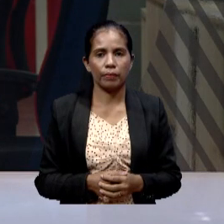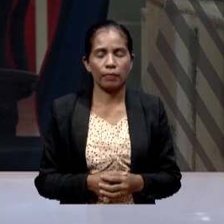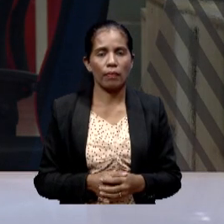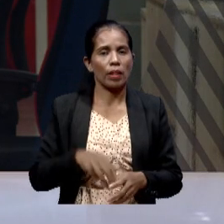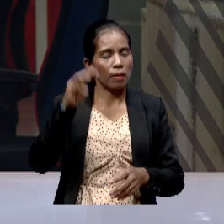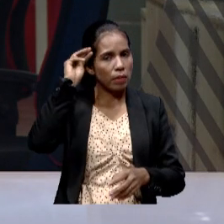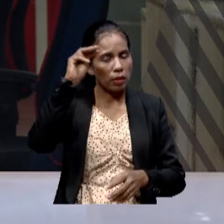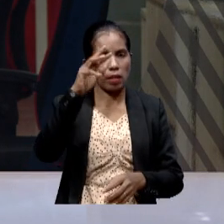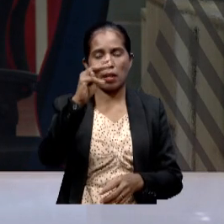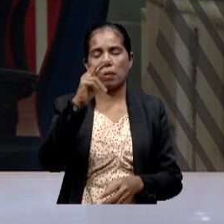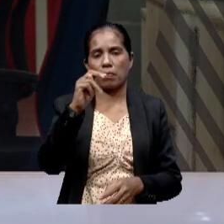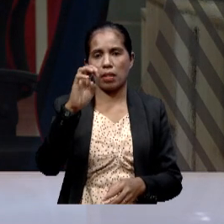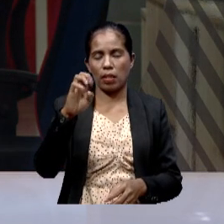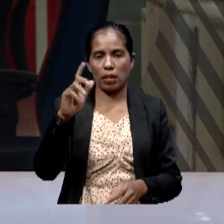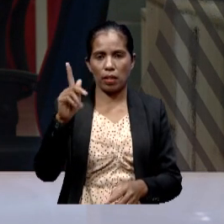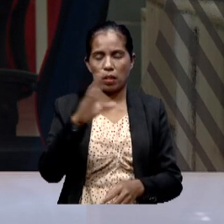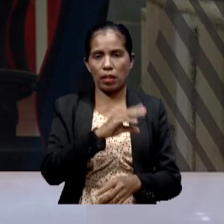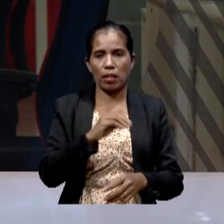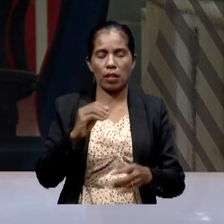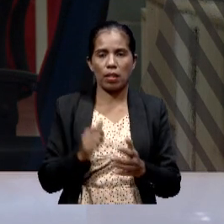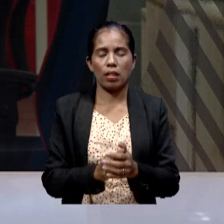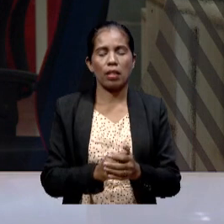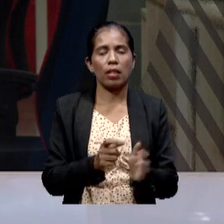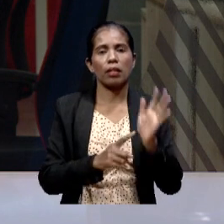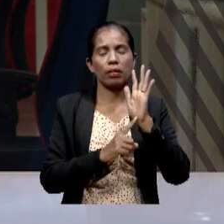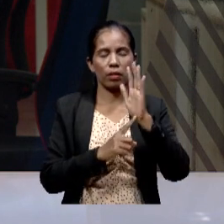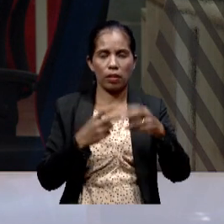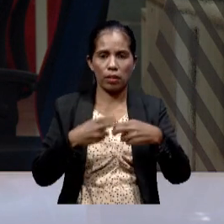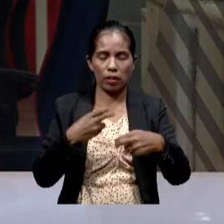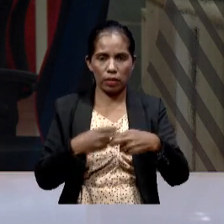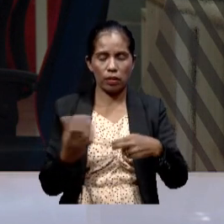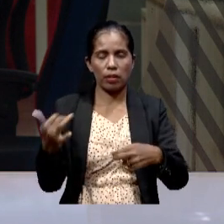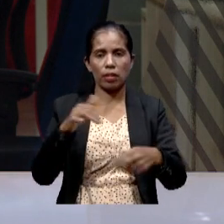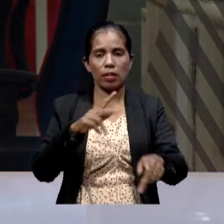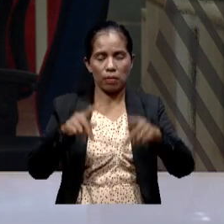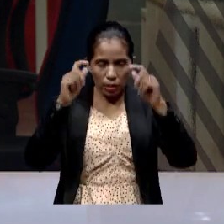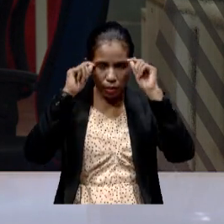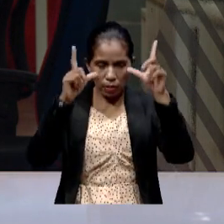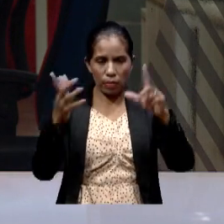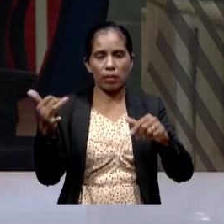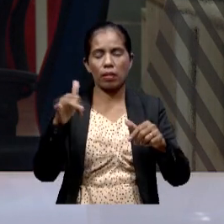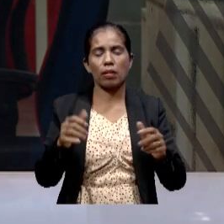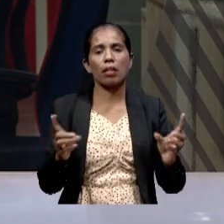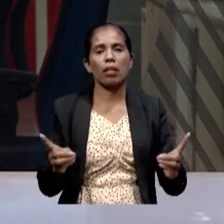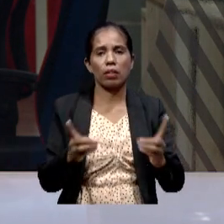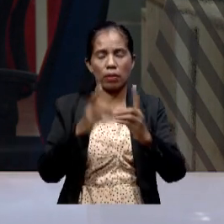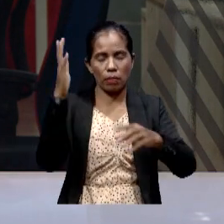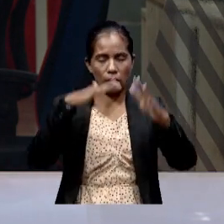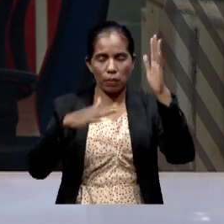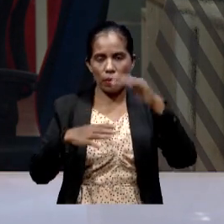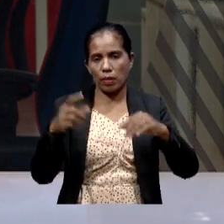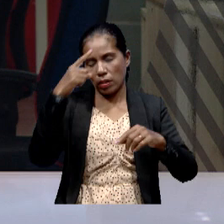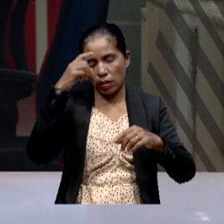Ministro de Negócios Estrangeiros na Cooperação Timor-Leste relata desafio cidadão timoruan Sira nebe hasor problema tambala